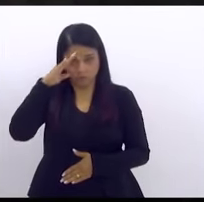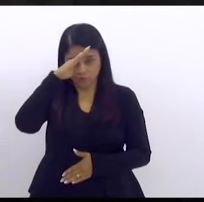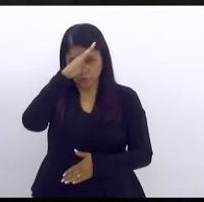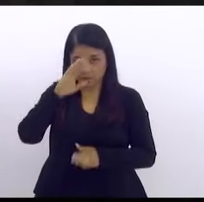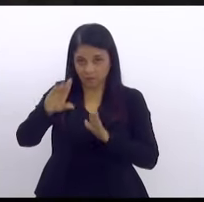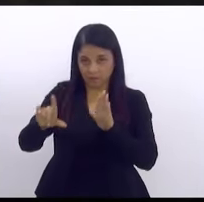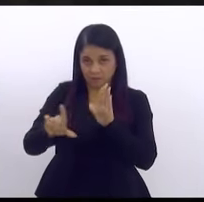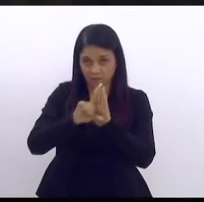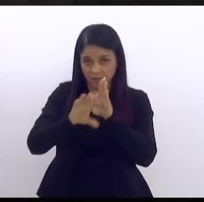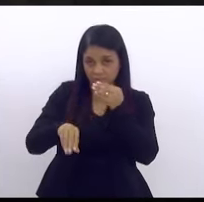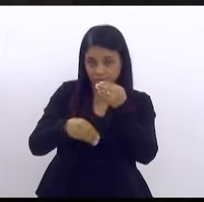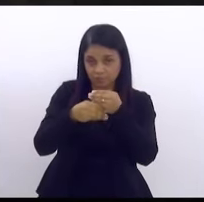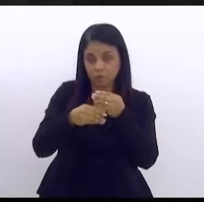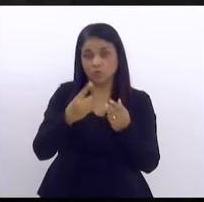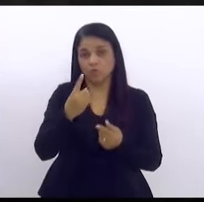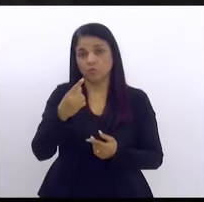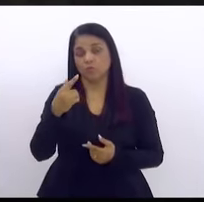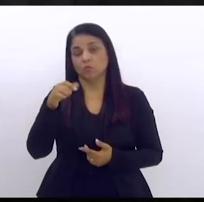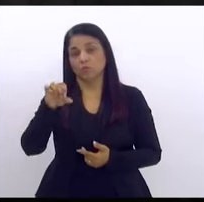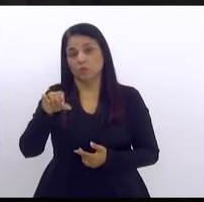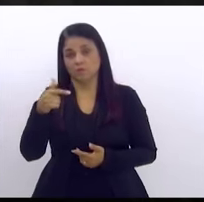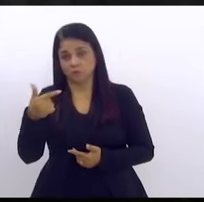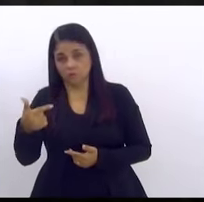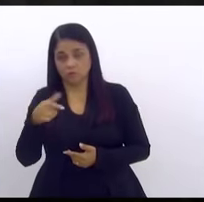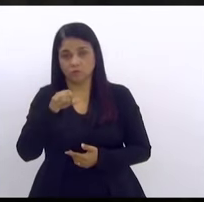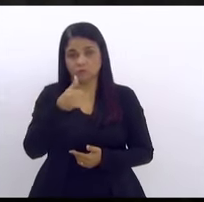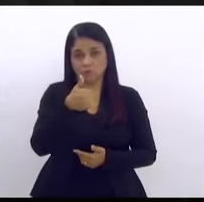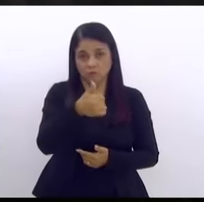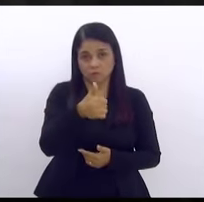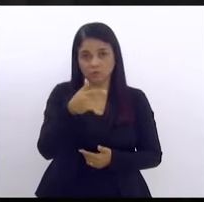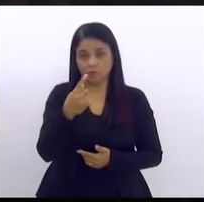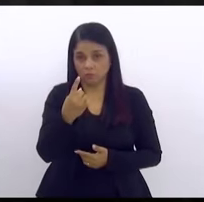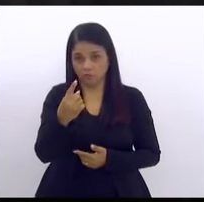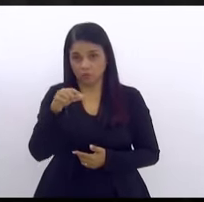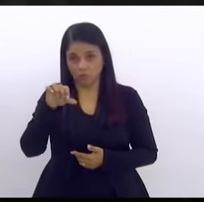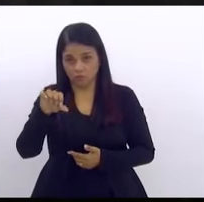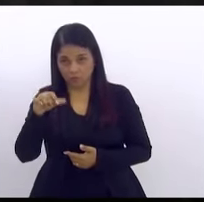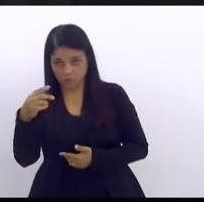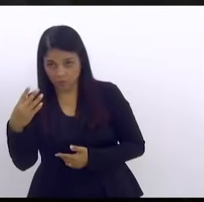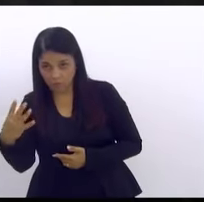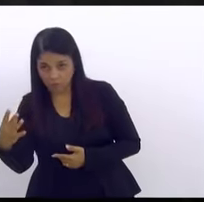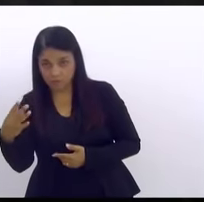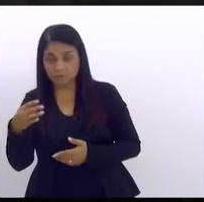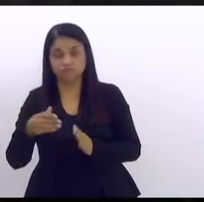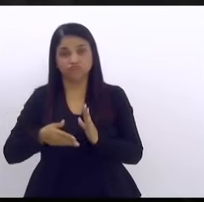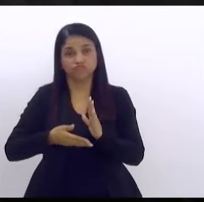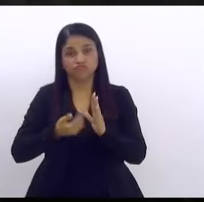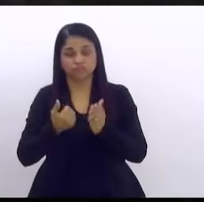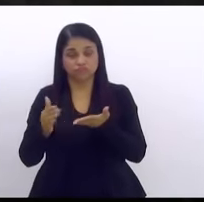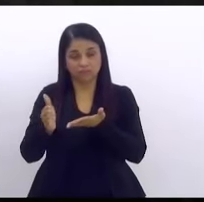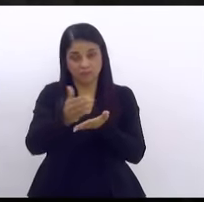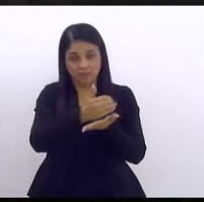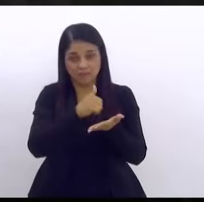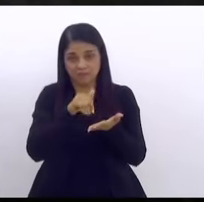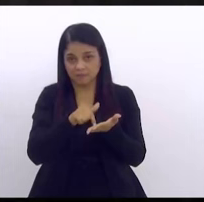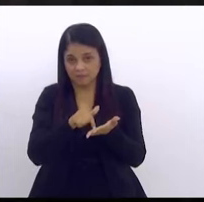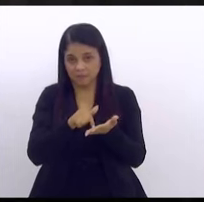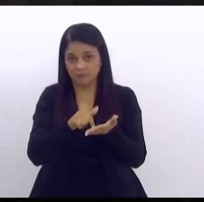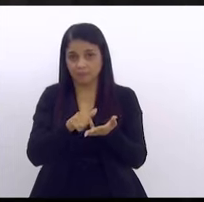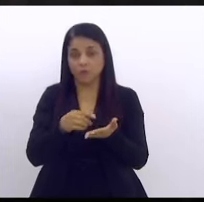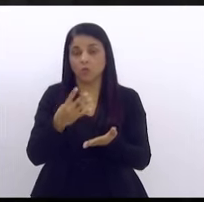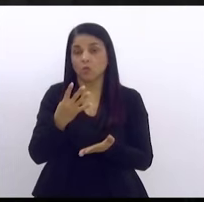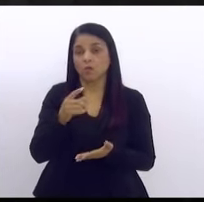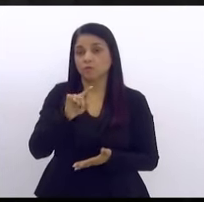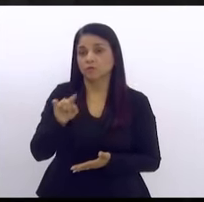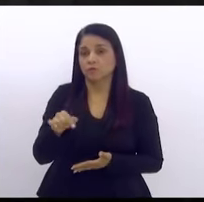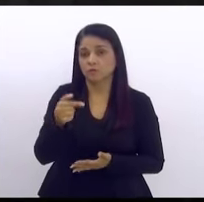complementares 192 e 194, subtraiu das receitas de 22